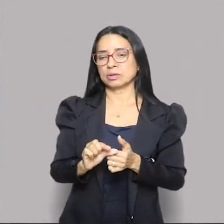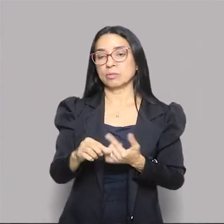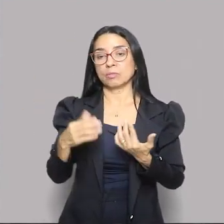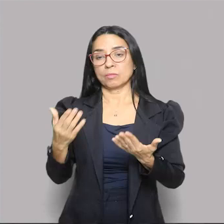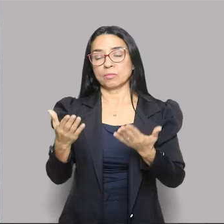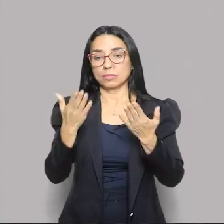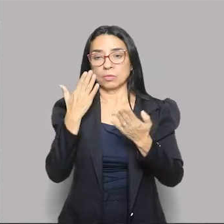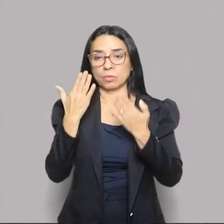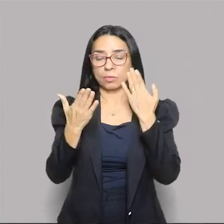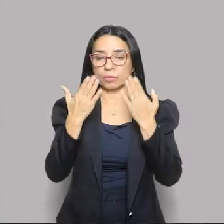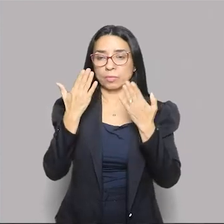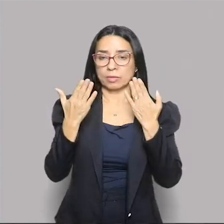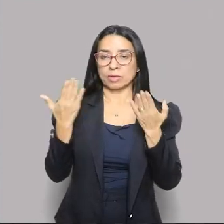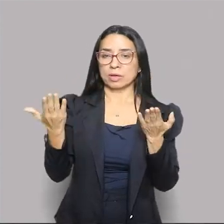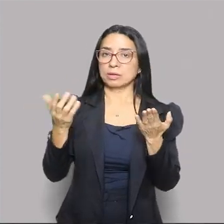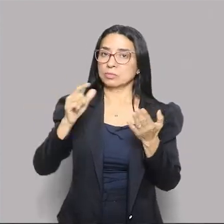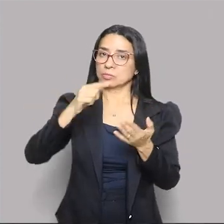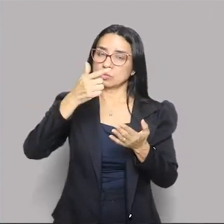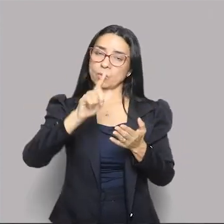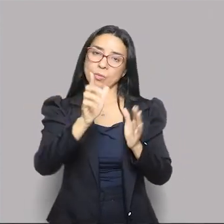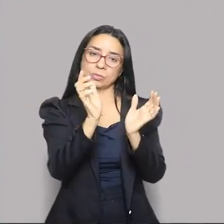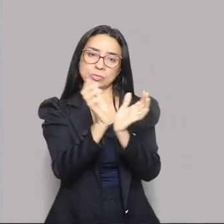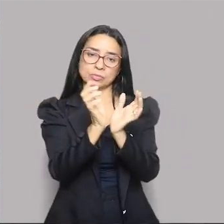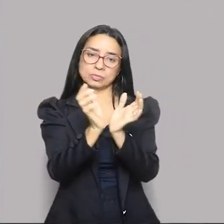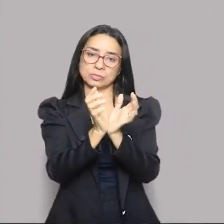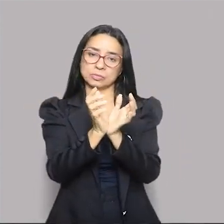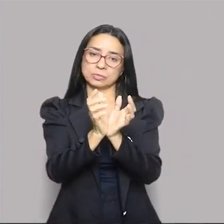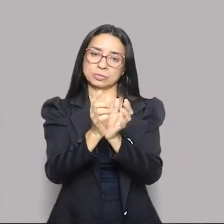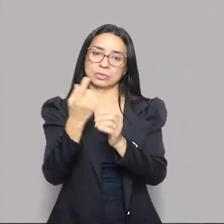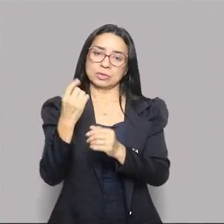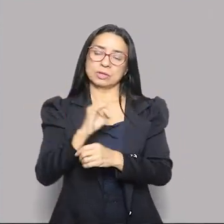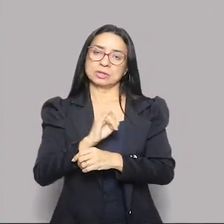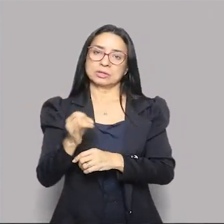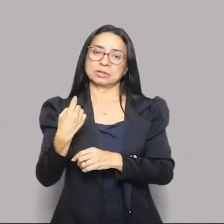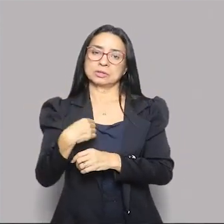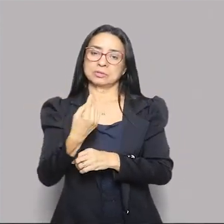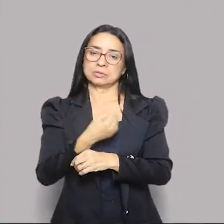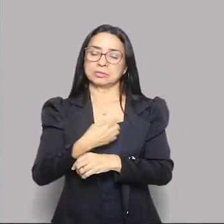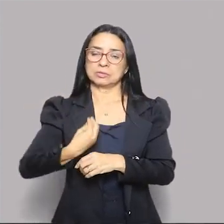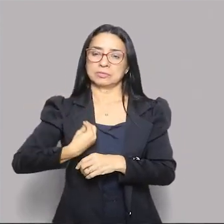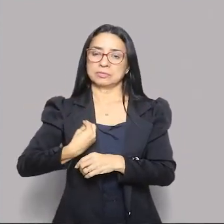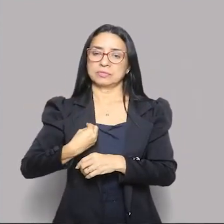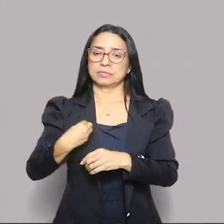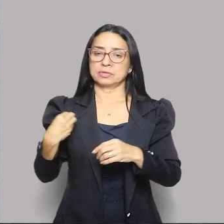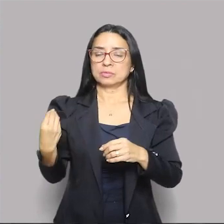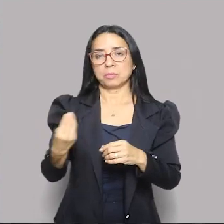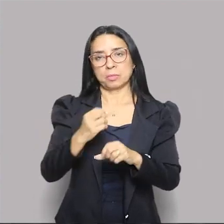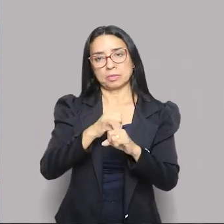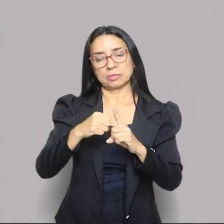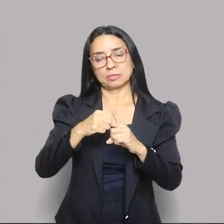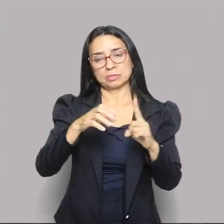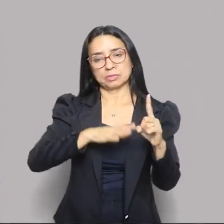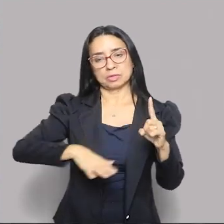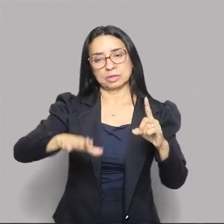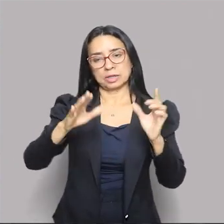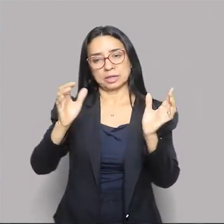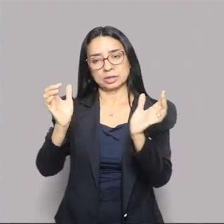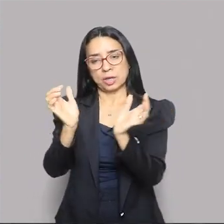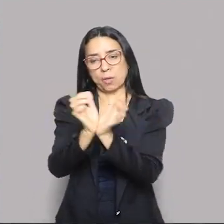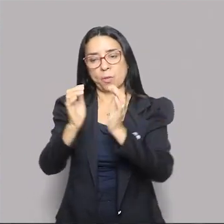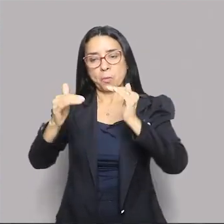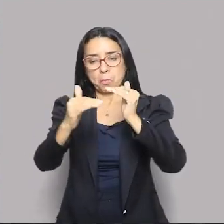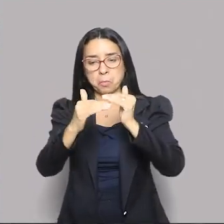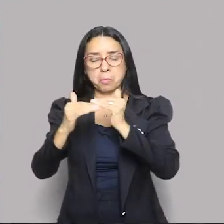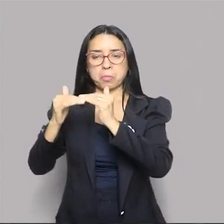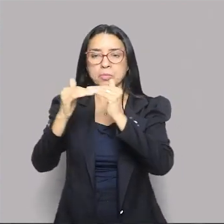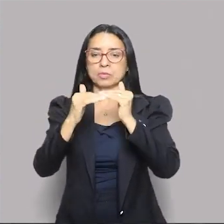comparado aos demais grupos. E se a gente está vivendo numa sociedade que é para ser equânime, ou seja, de